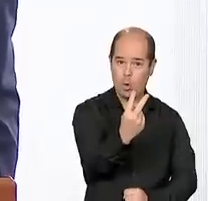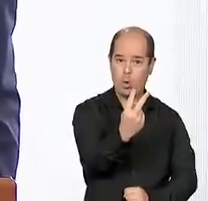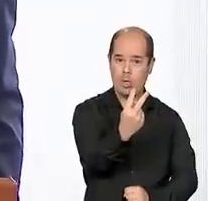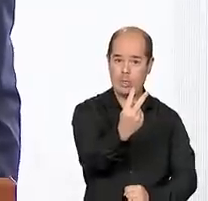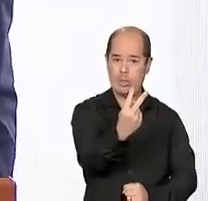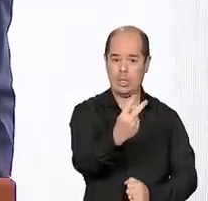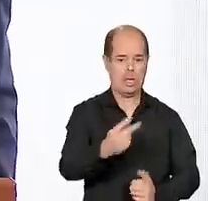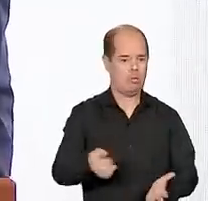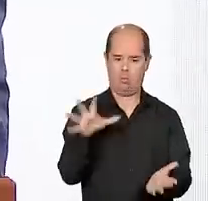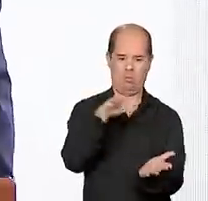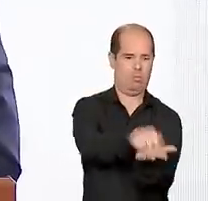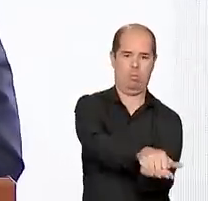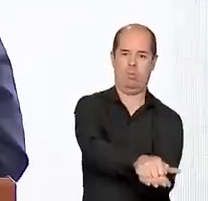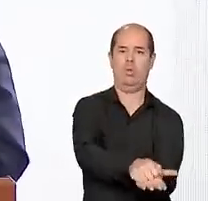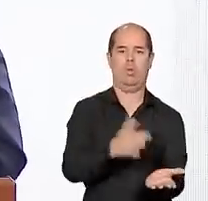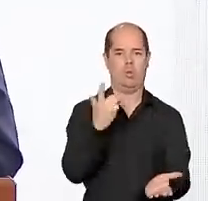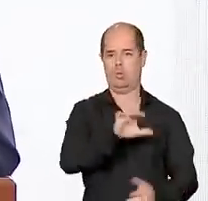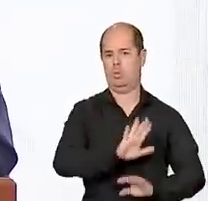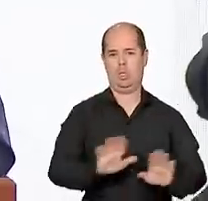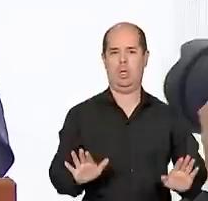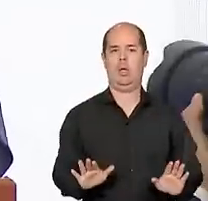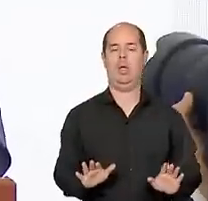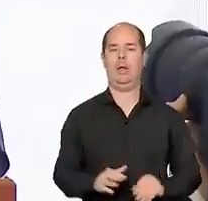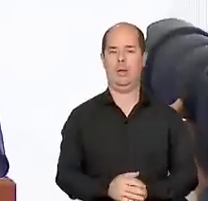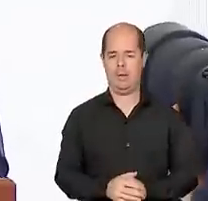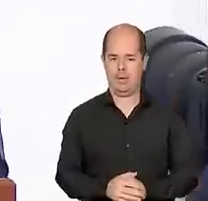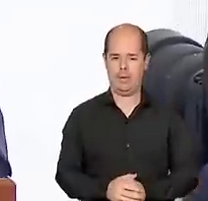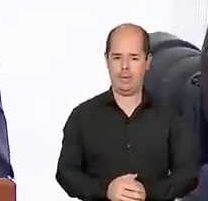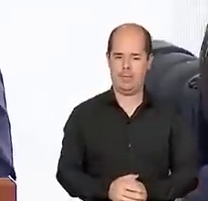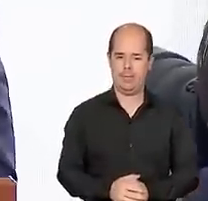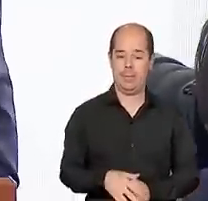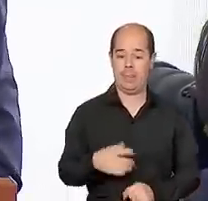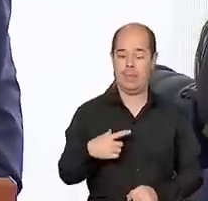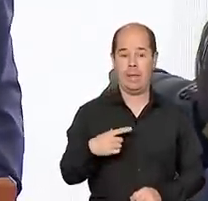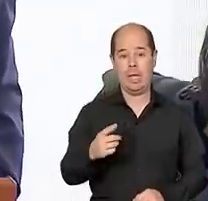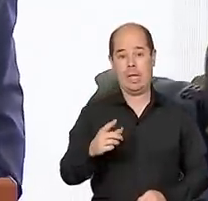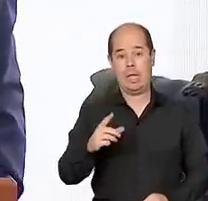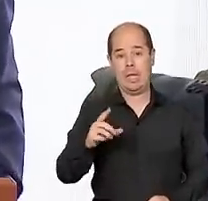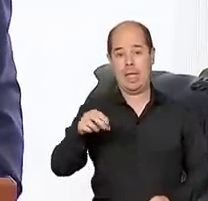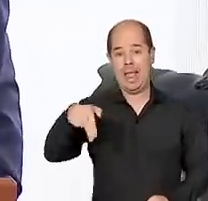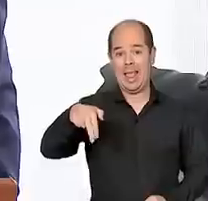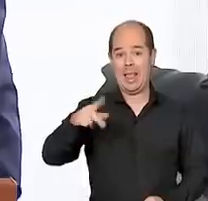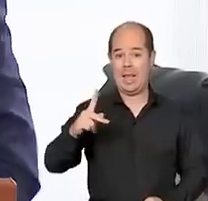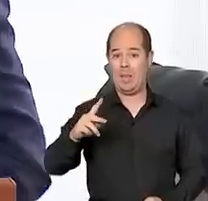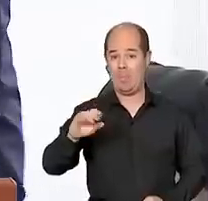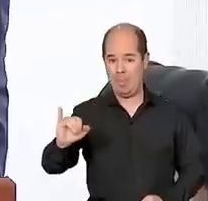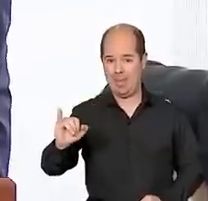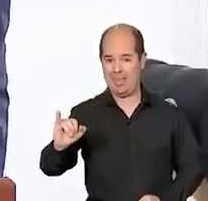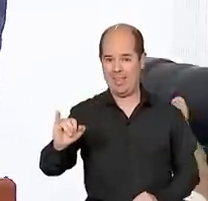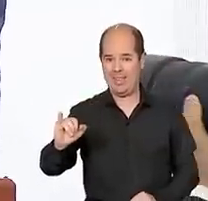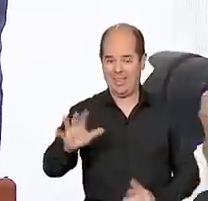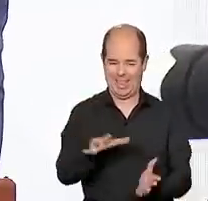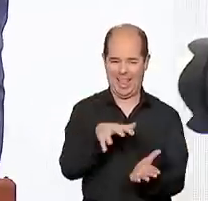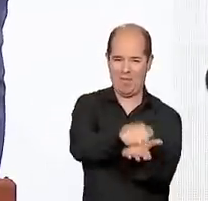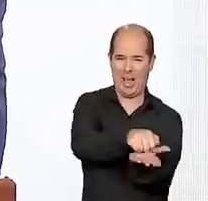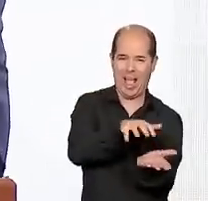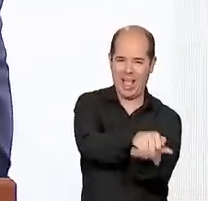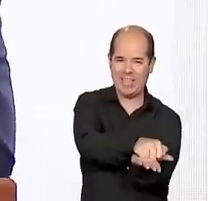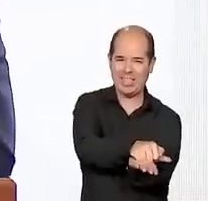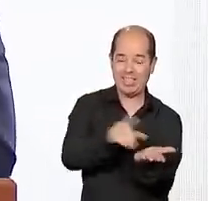mais 120 lá no INPI, no Instituto Nacional de Propriedade Industrial, para a